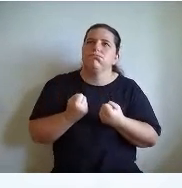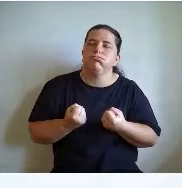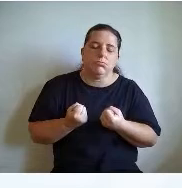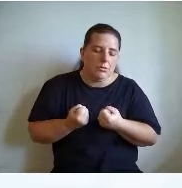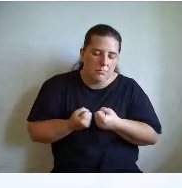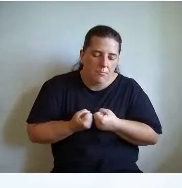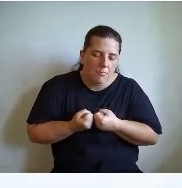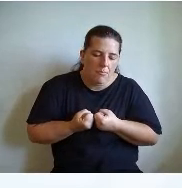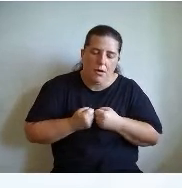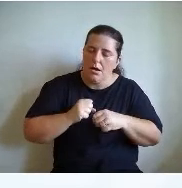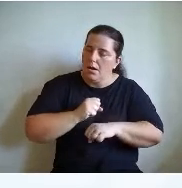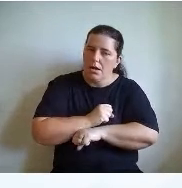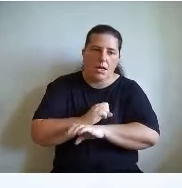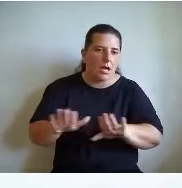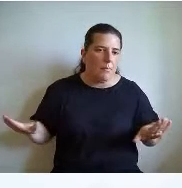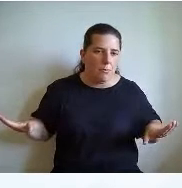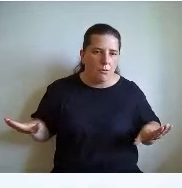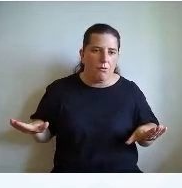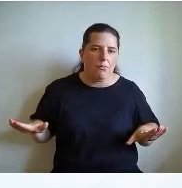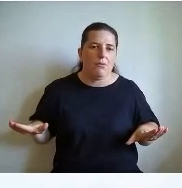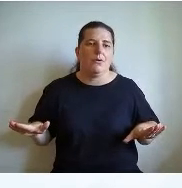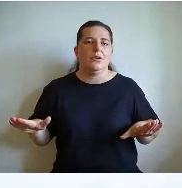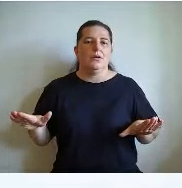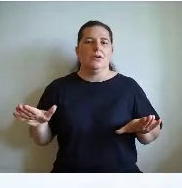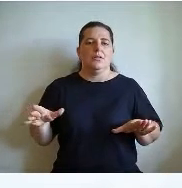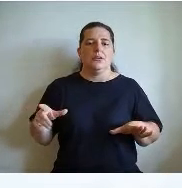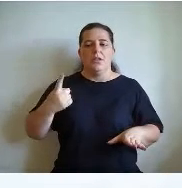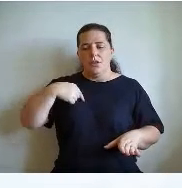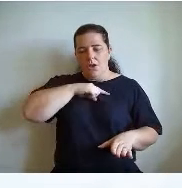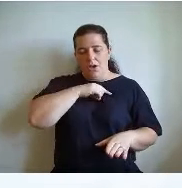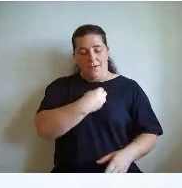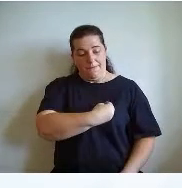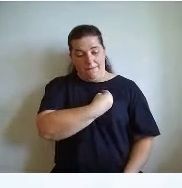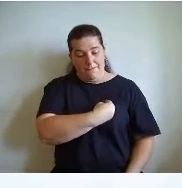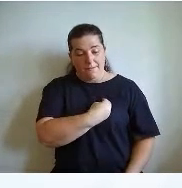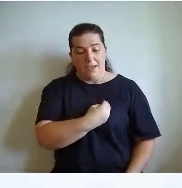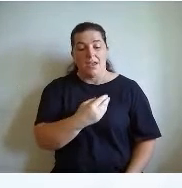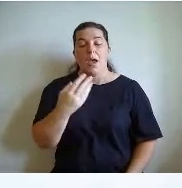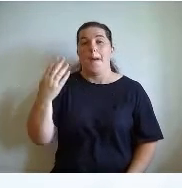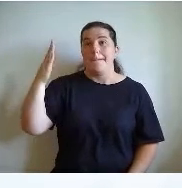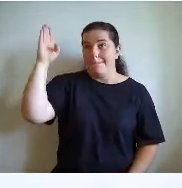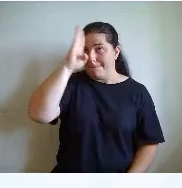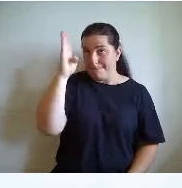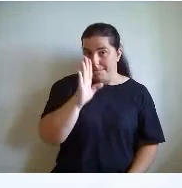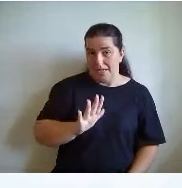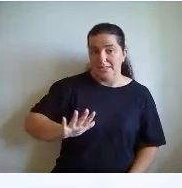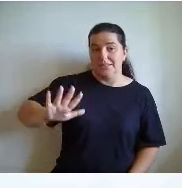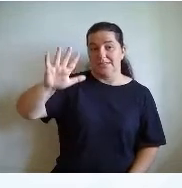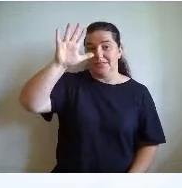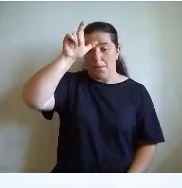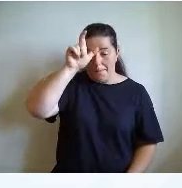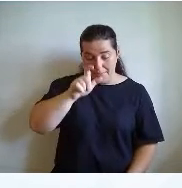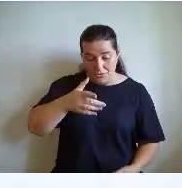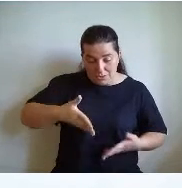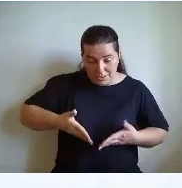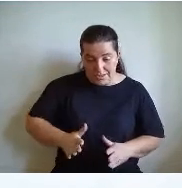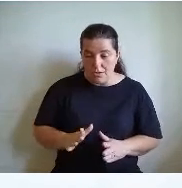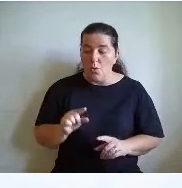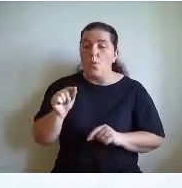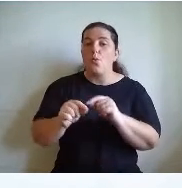vergonha que a gente vivia enquanto brasileiro de ter, a partir da prisão do